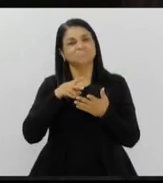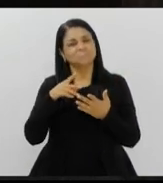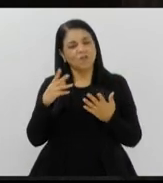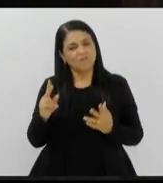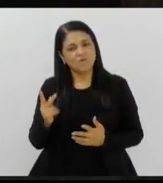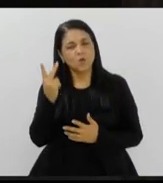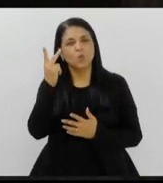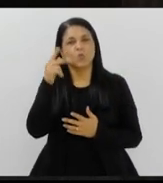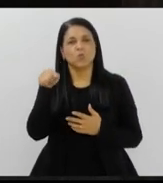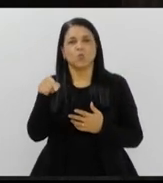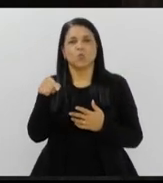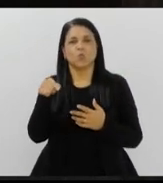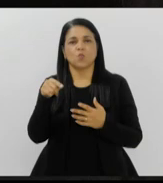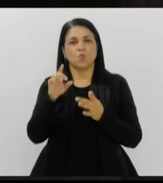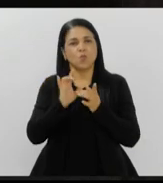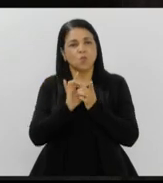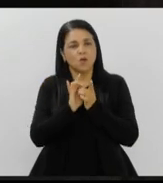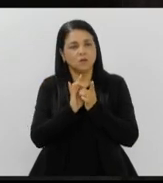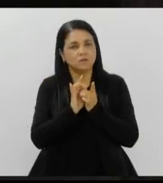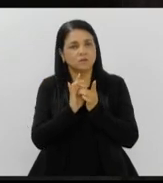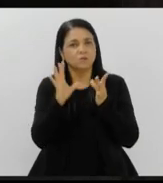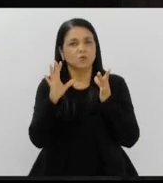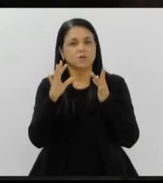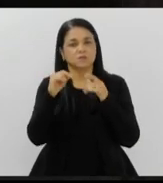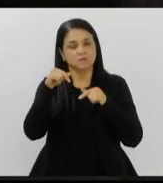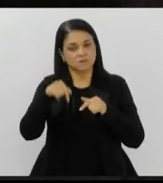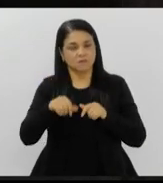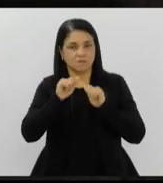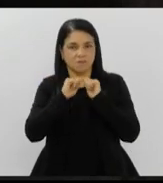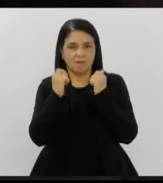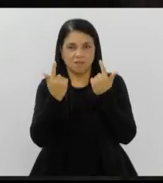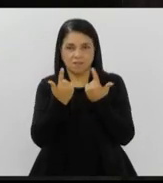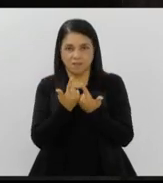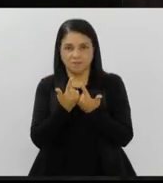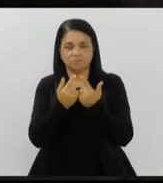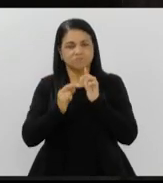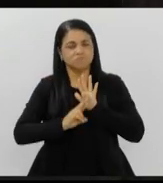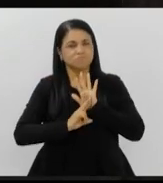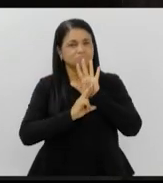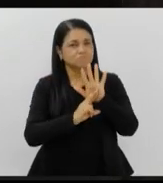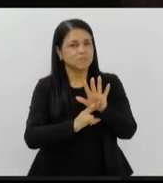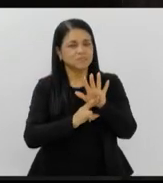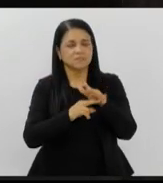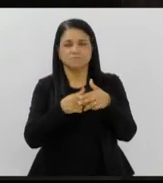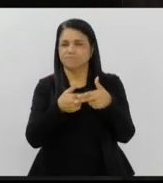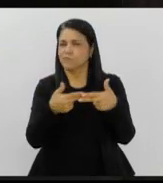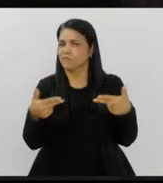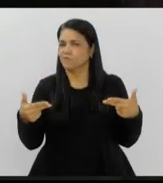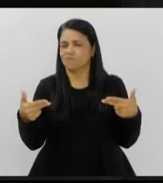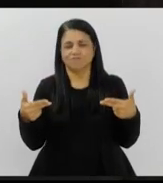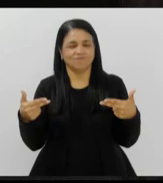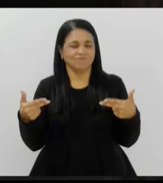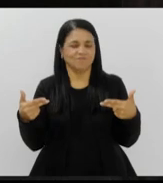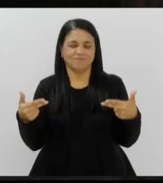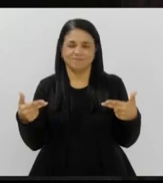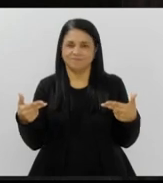dessa casa, né, da democracia, dessa casa que representa tanta coisa para a gente.